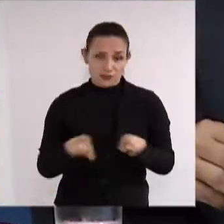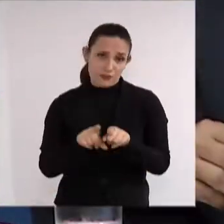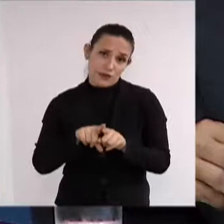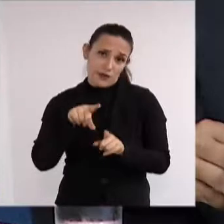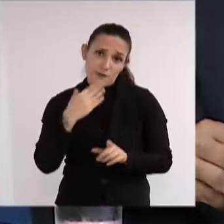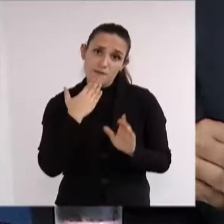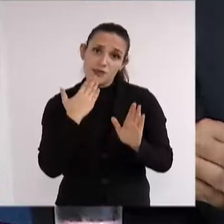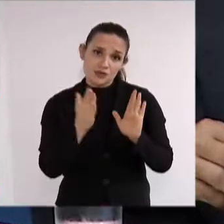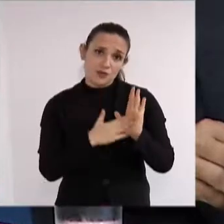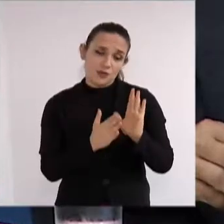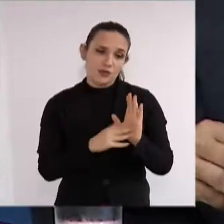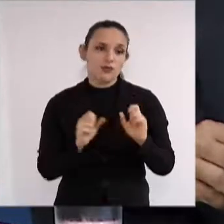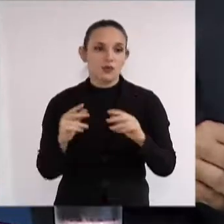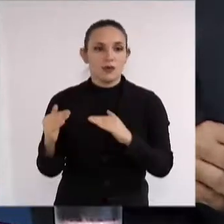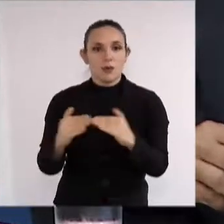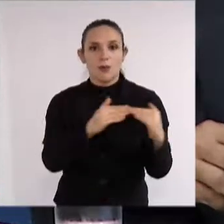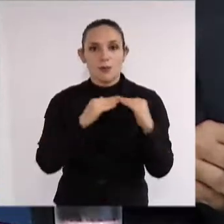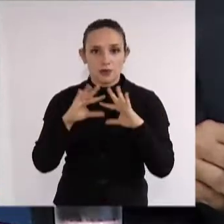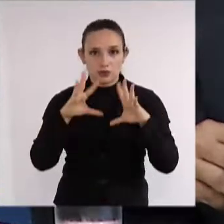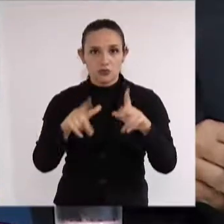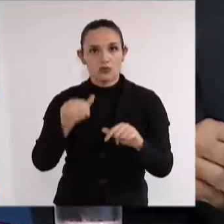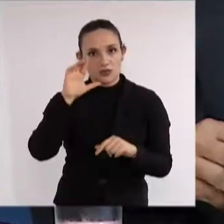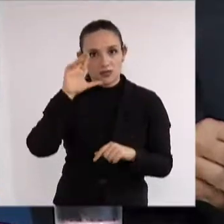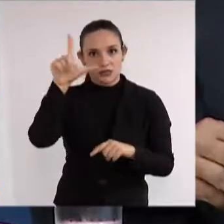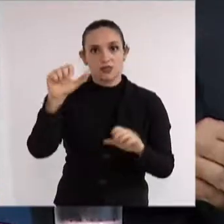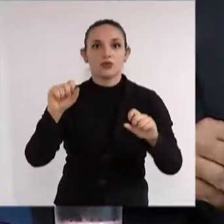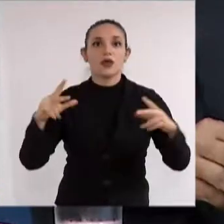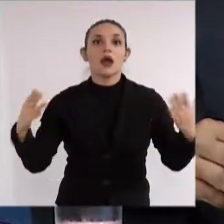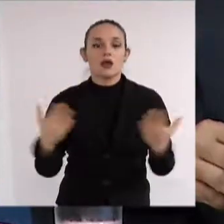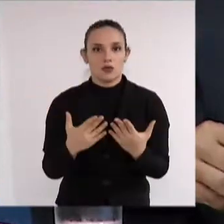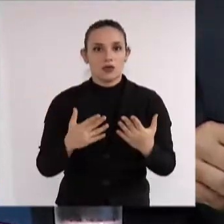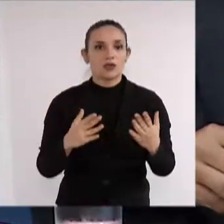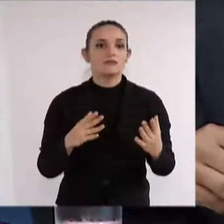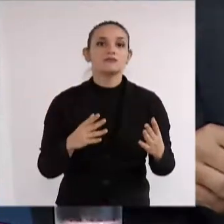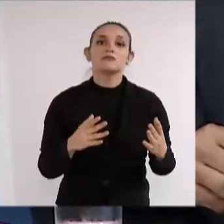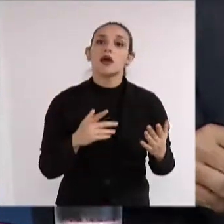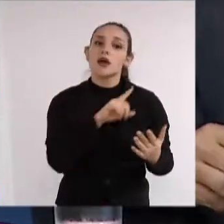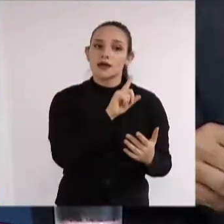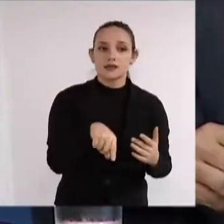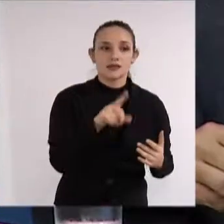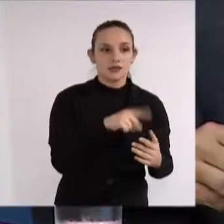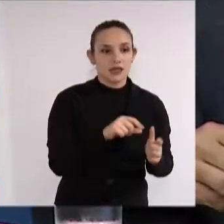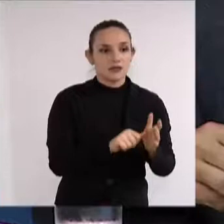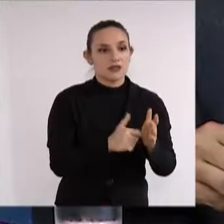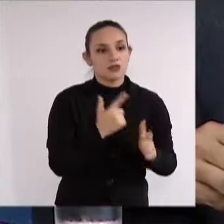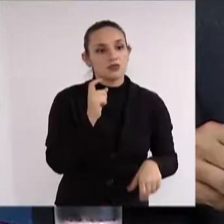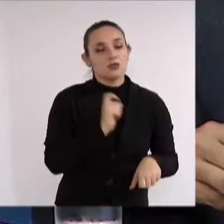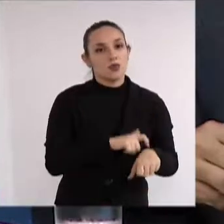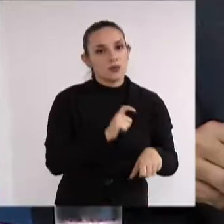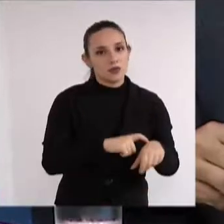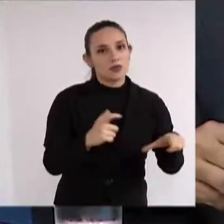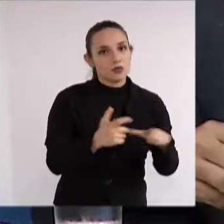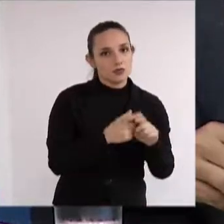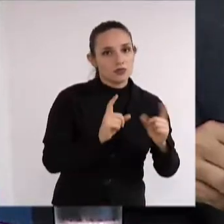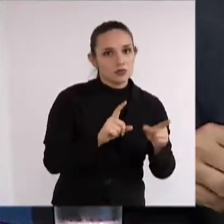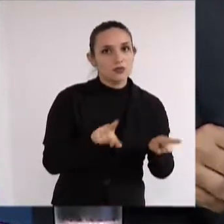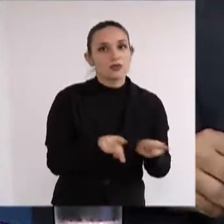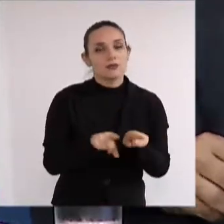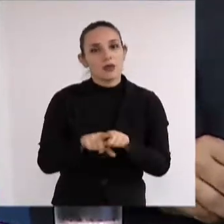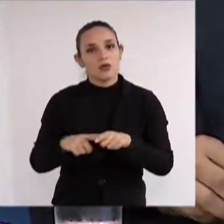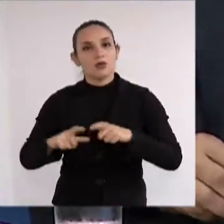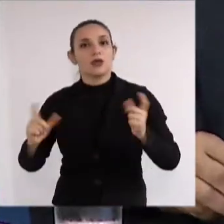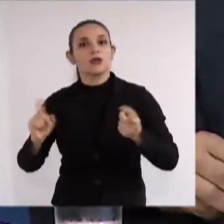acordo de lideranças, portanto, está suprimida a segunda parte do pequeno expediente e o grande